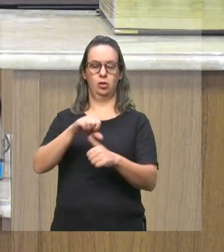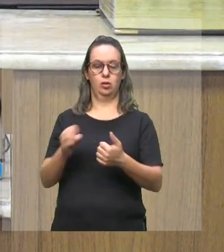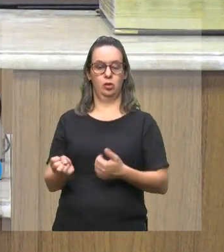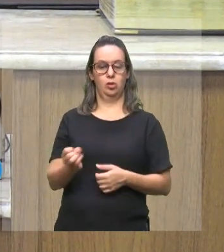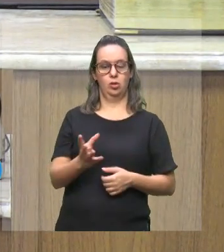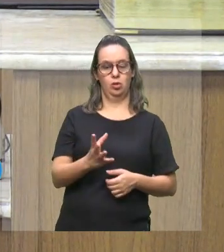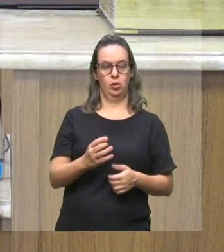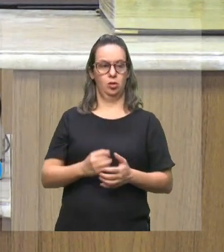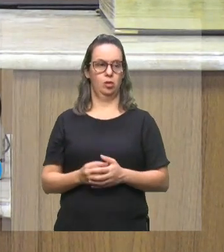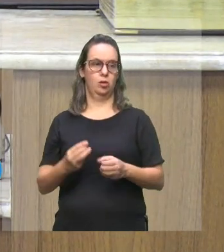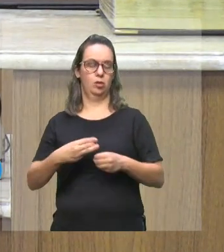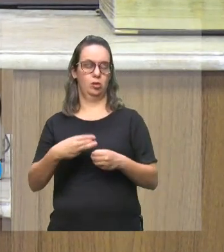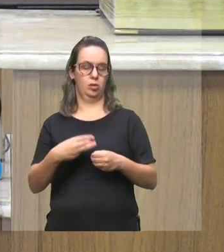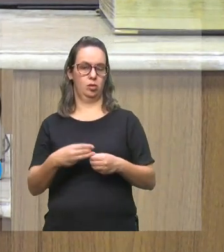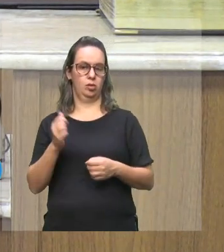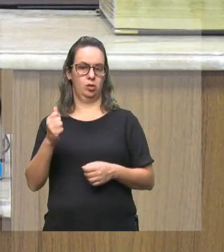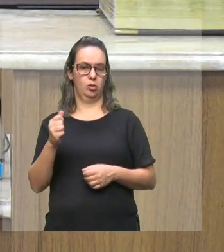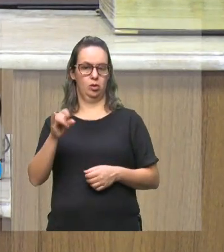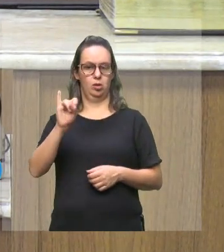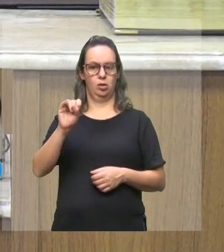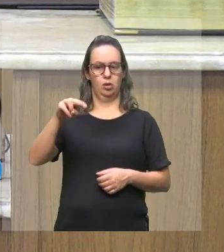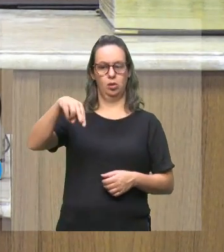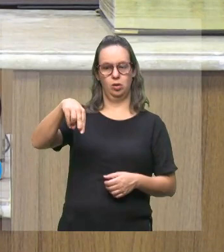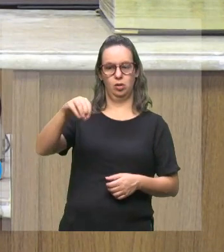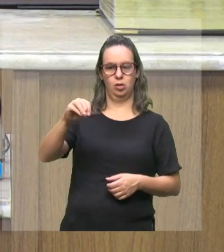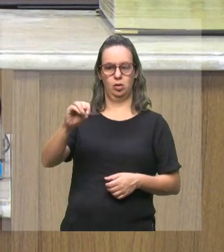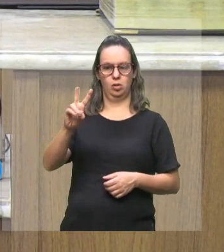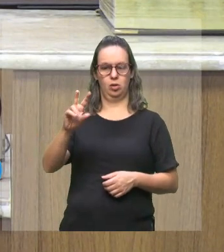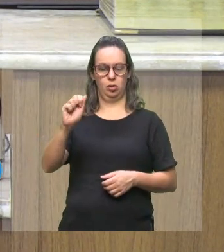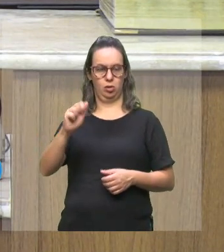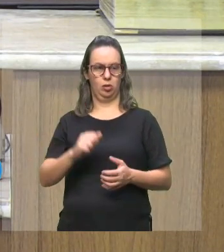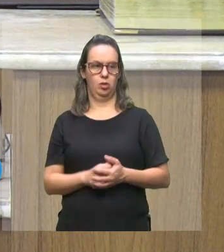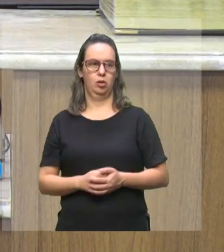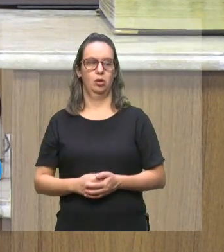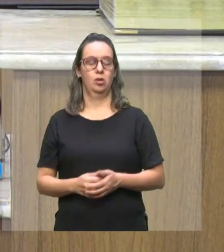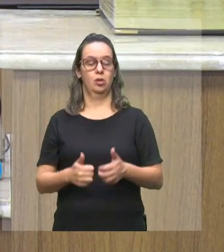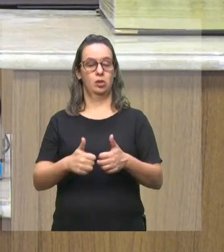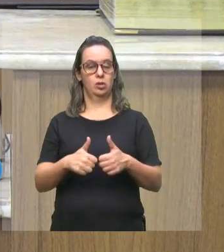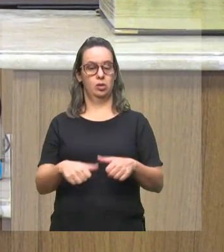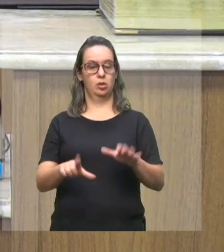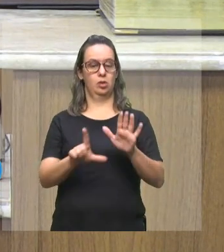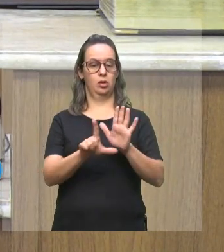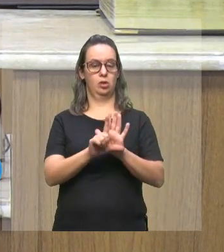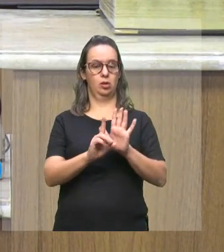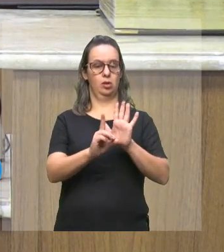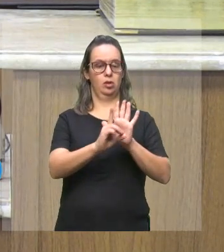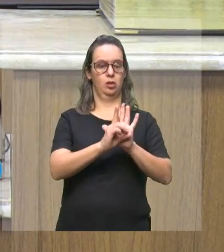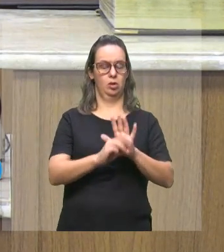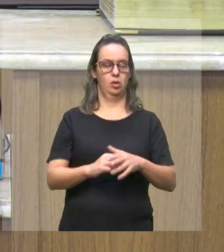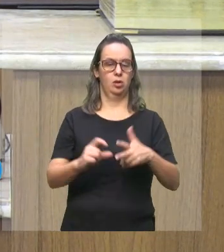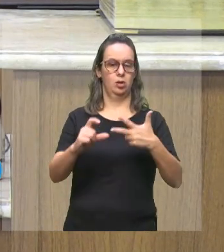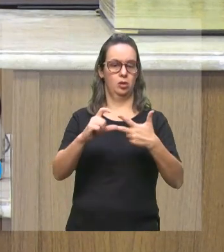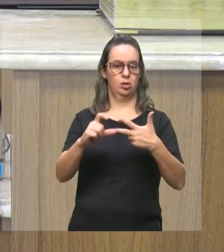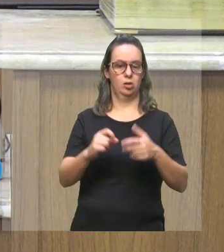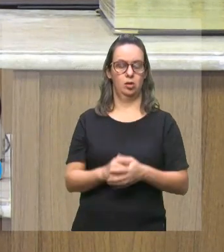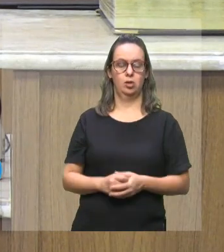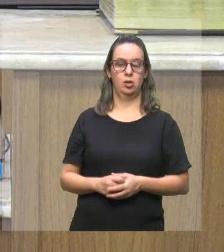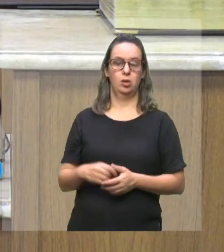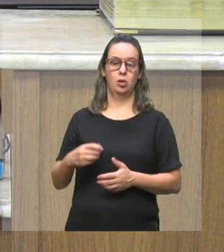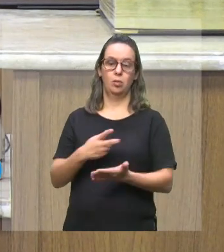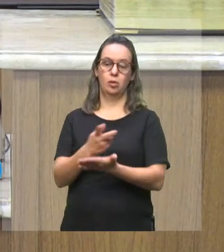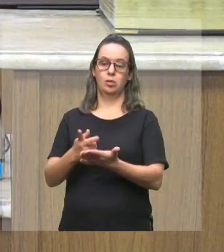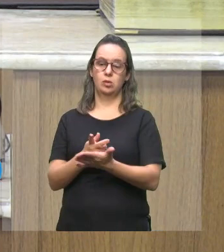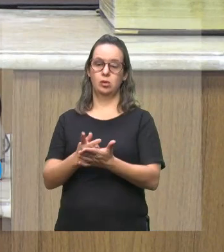e Nova Assis a ser regulamentado por decreto do Poder Executivo com o objetivo de incentivar o